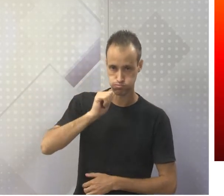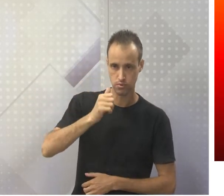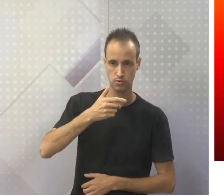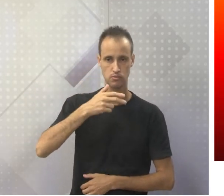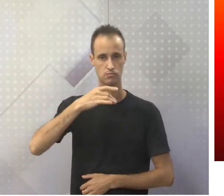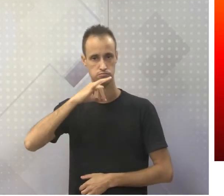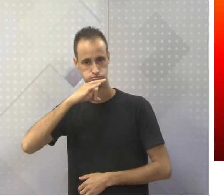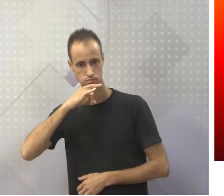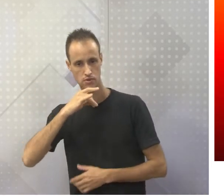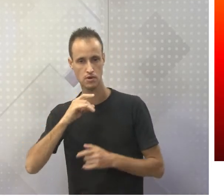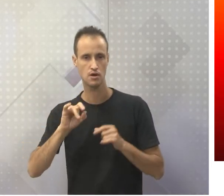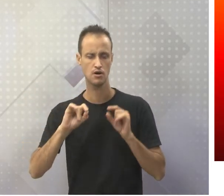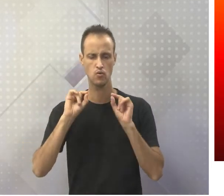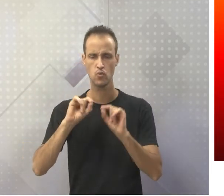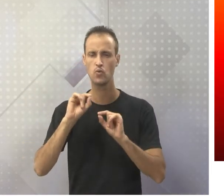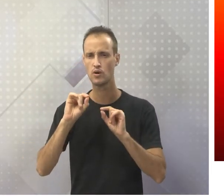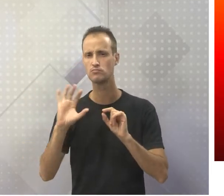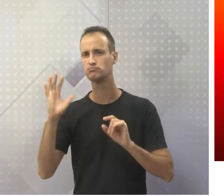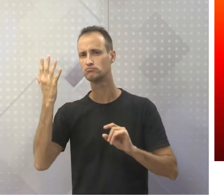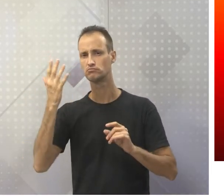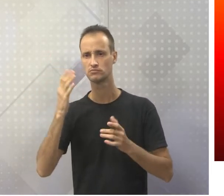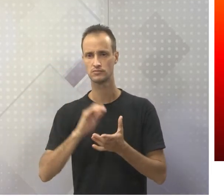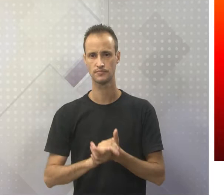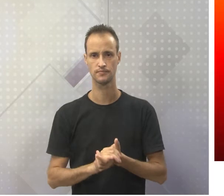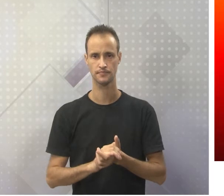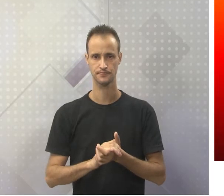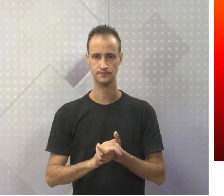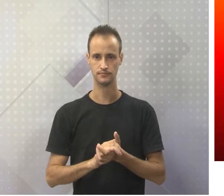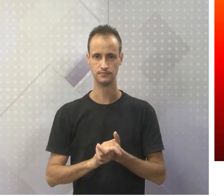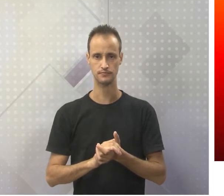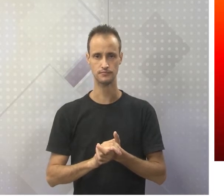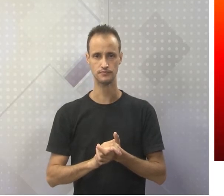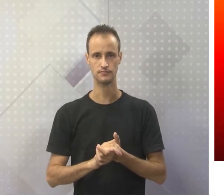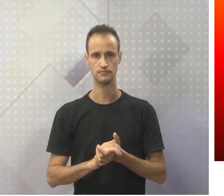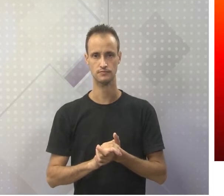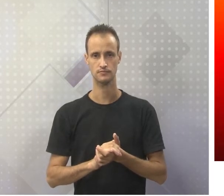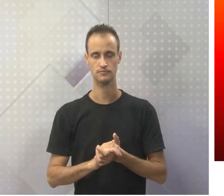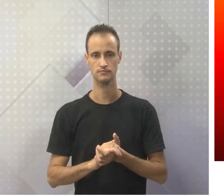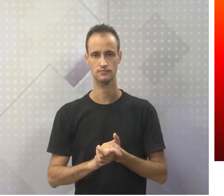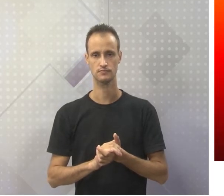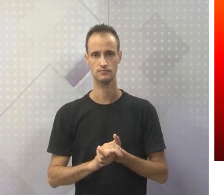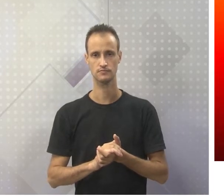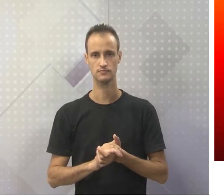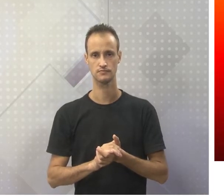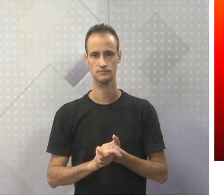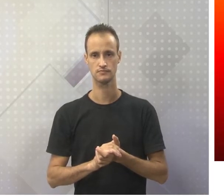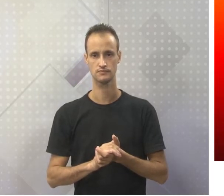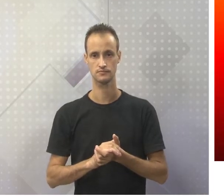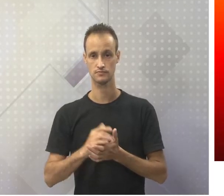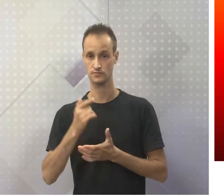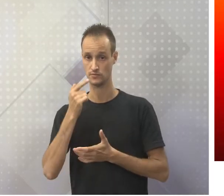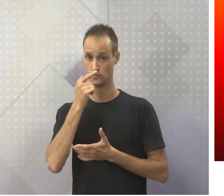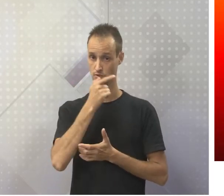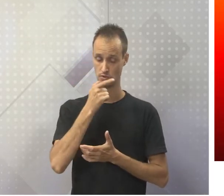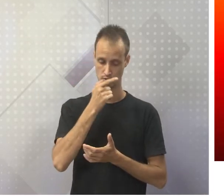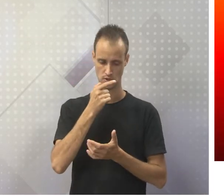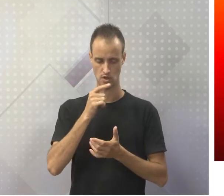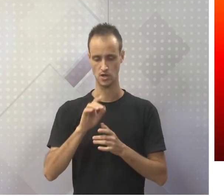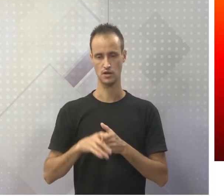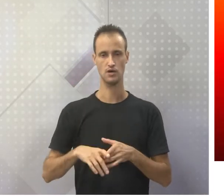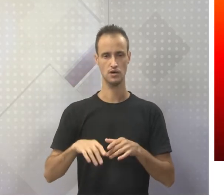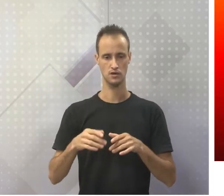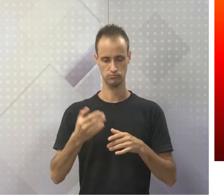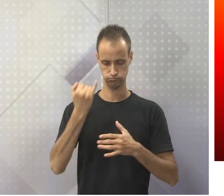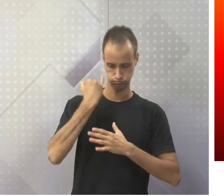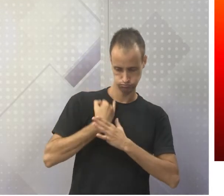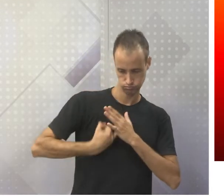E isso aí vai causar a diminuição da potencialização da insulina e você vai ter